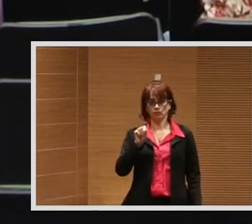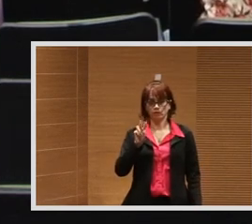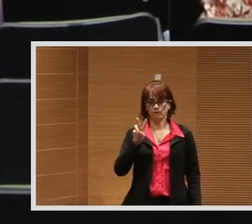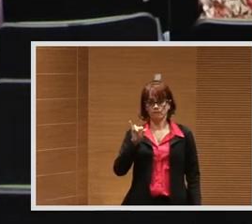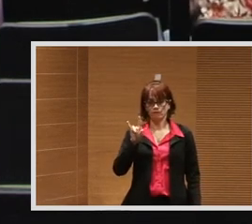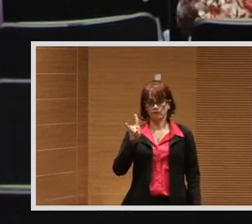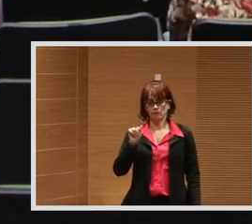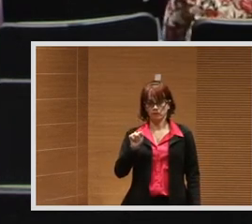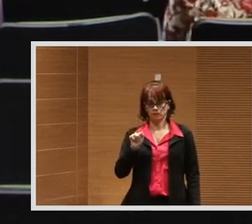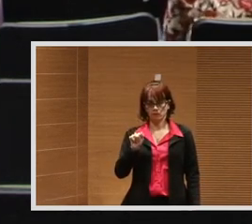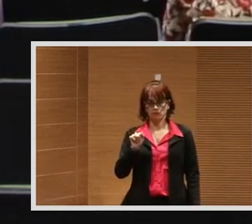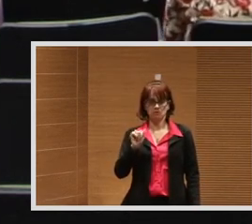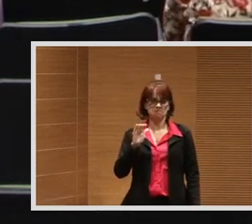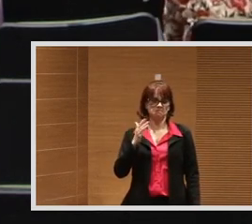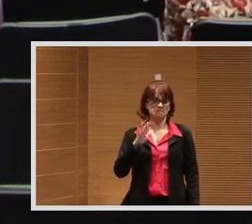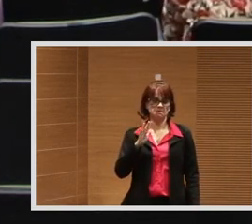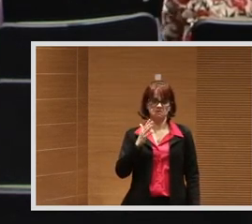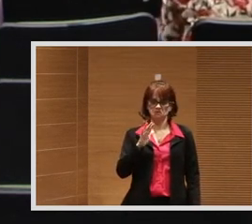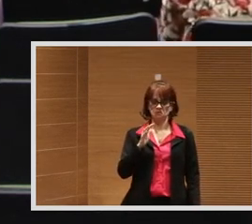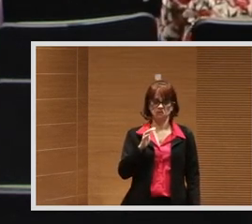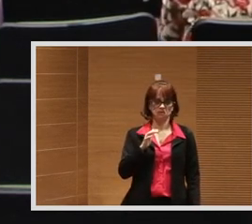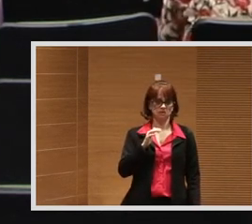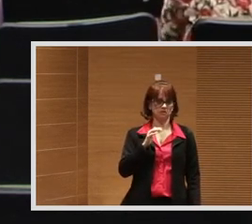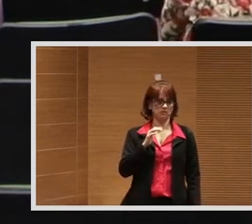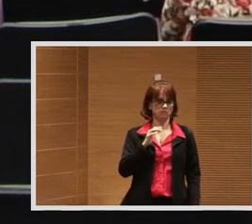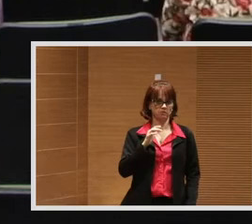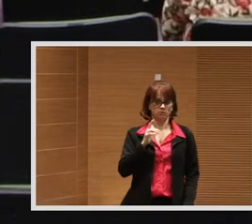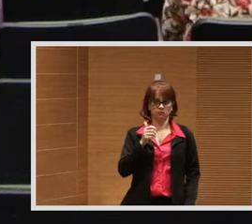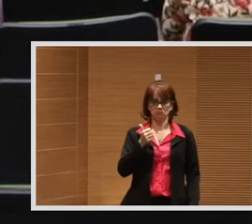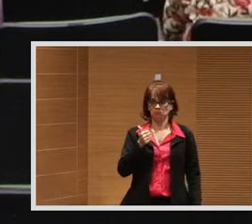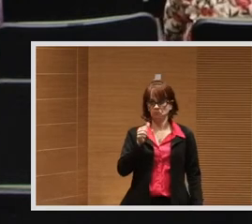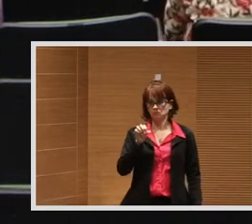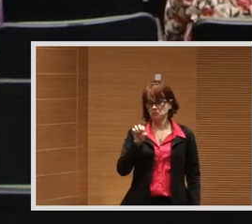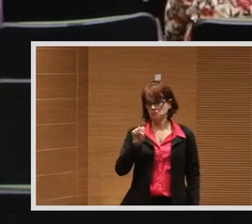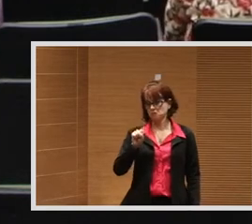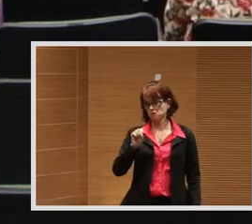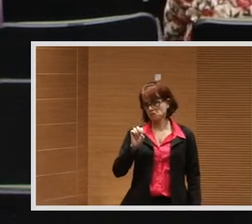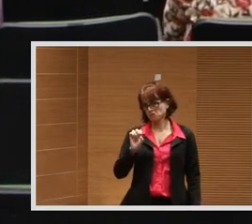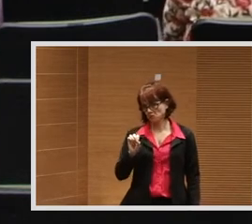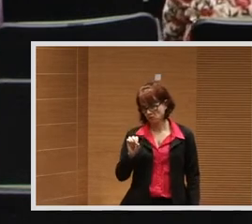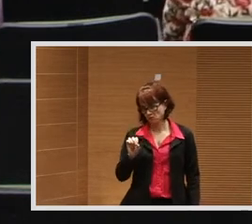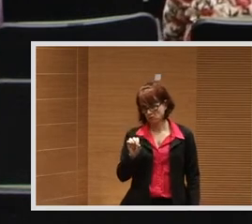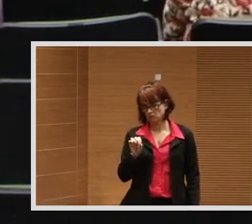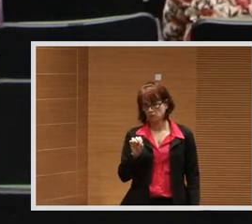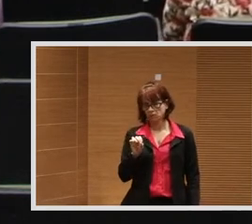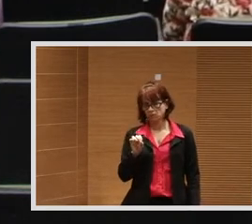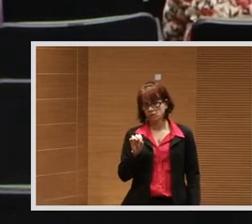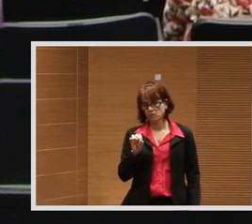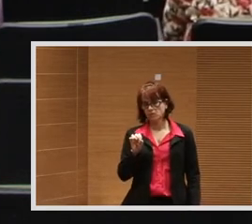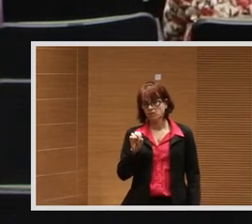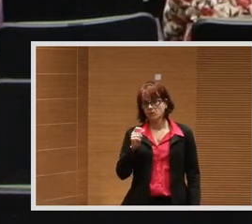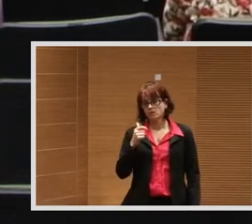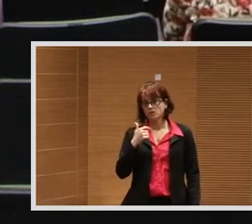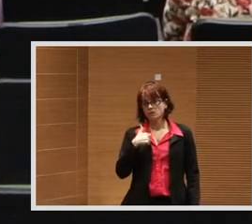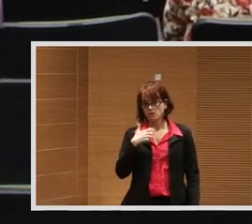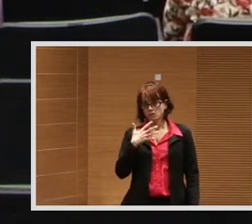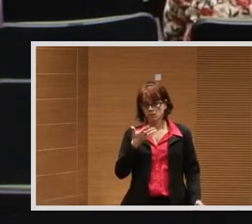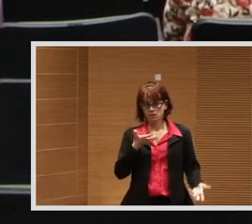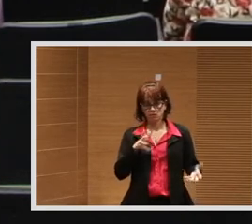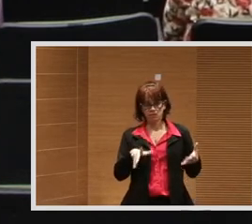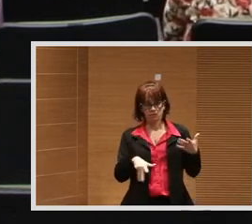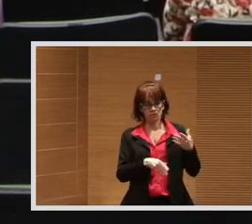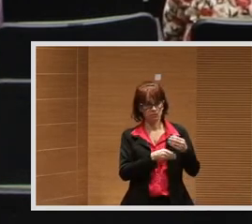aí por volta da década de 80. E eu acho que eu queria trazer só um subsídio,